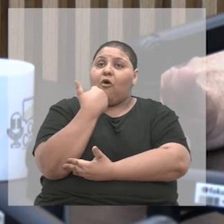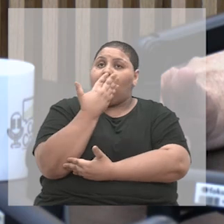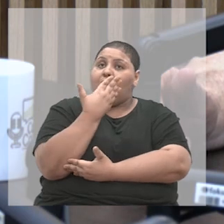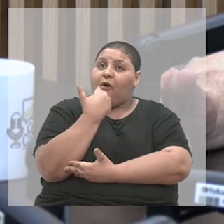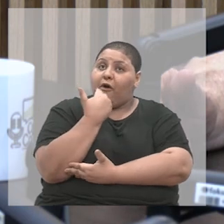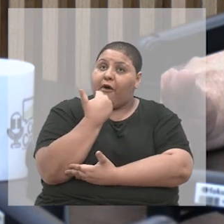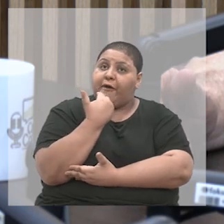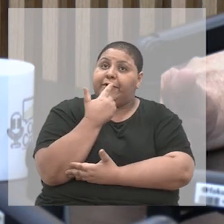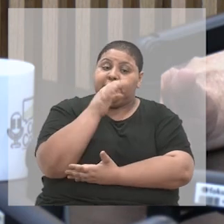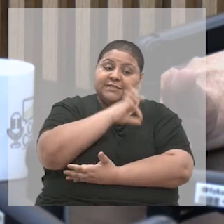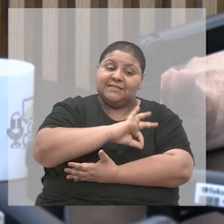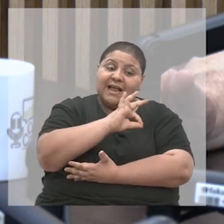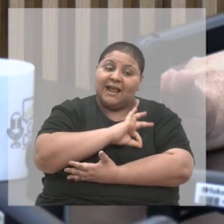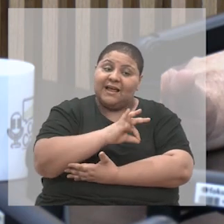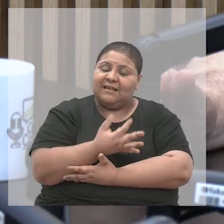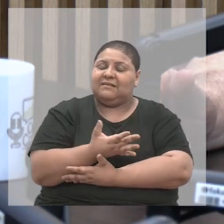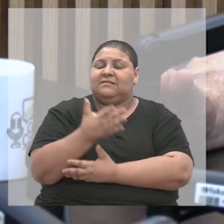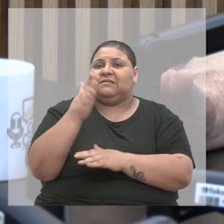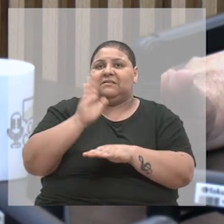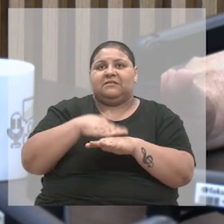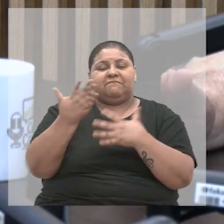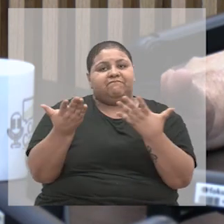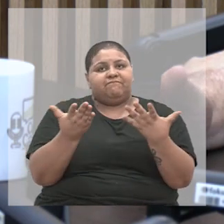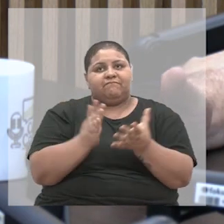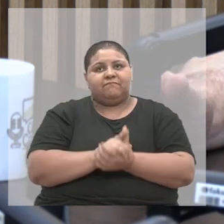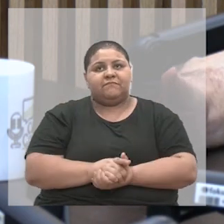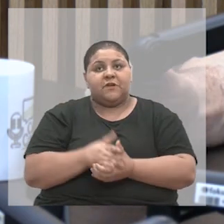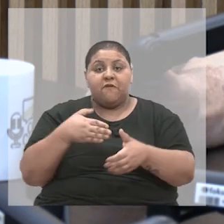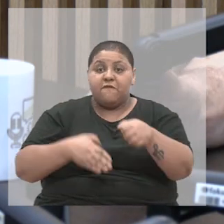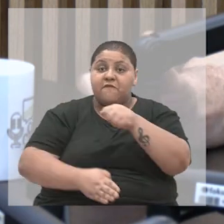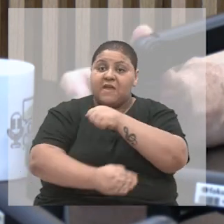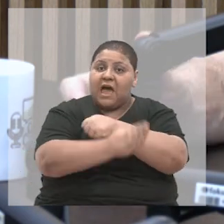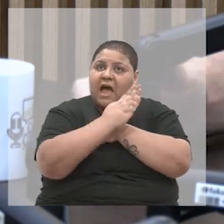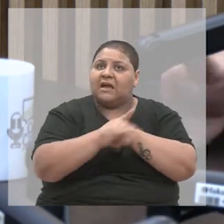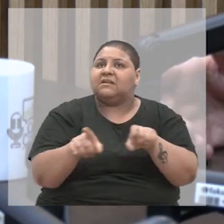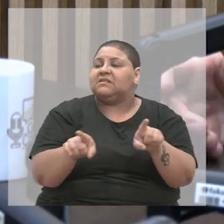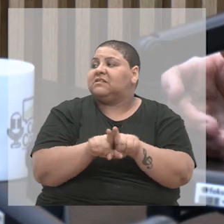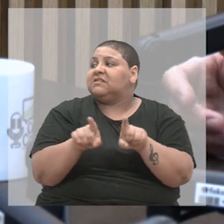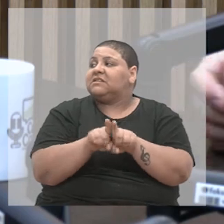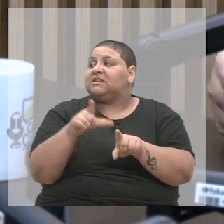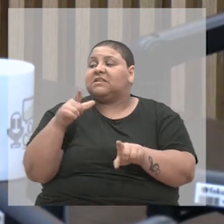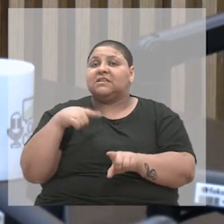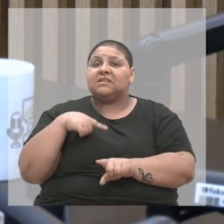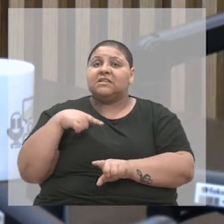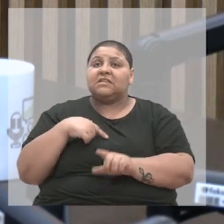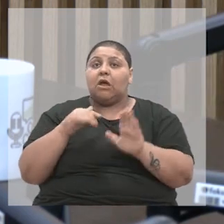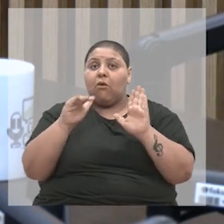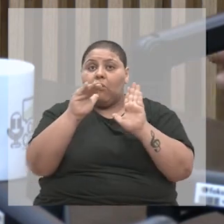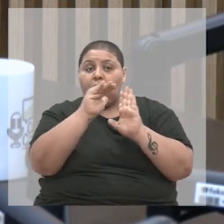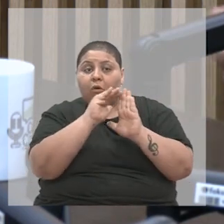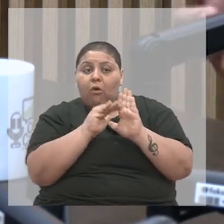hospedagem, alimentação, salário e mais, né? Viagens. A